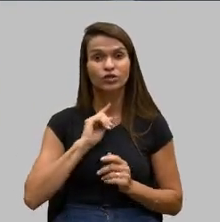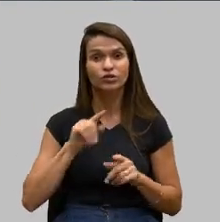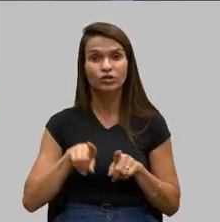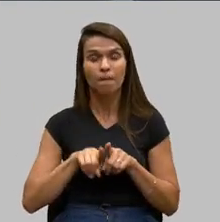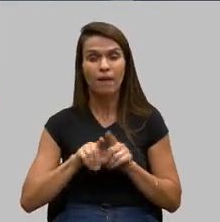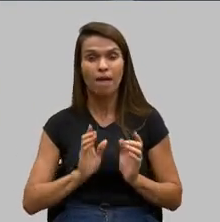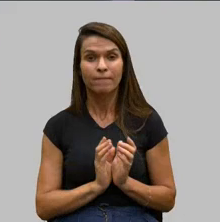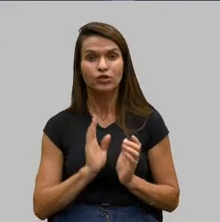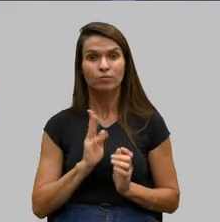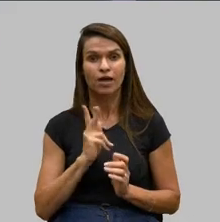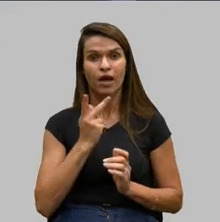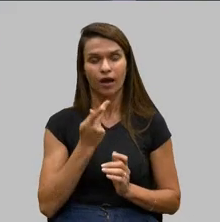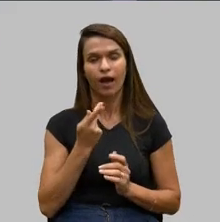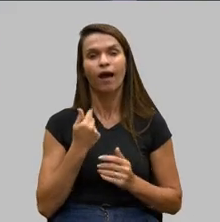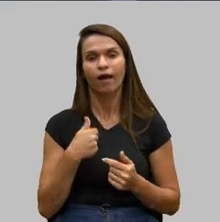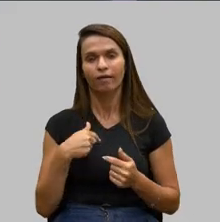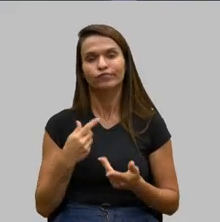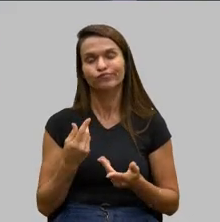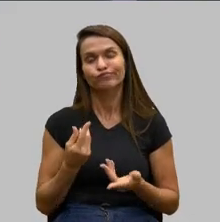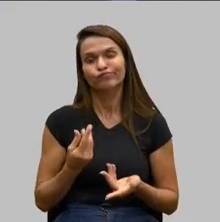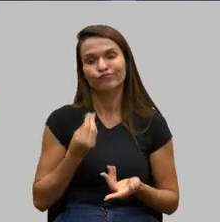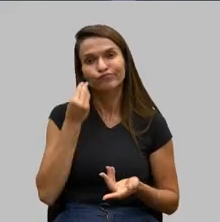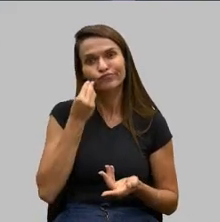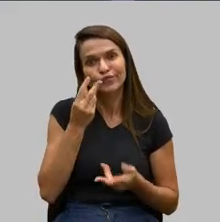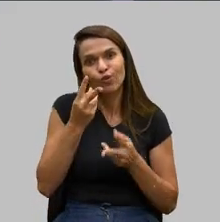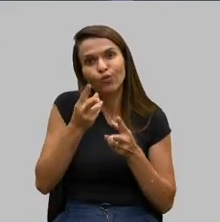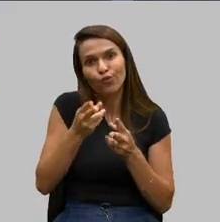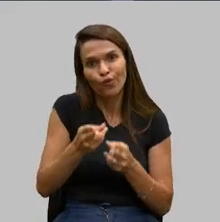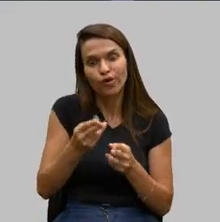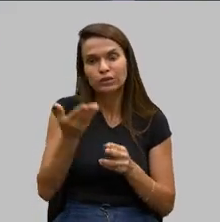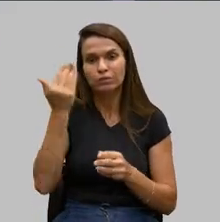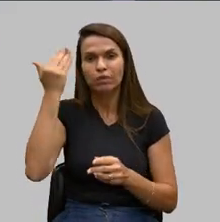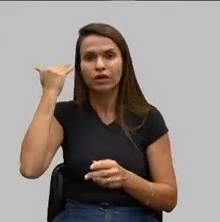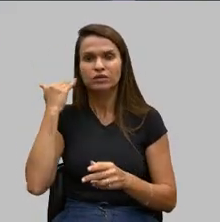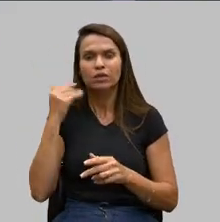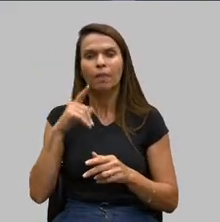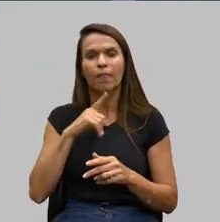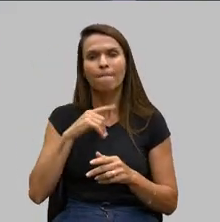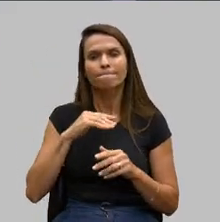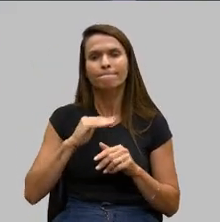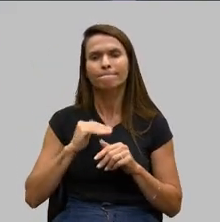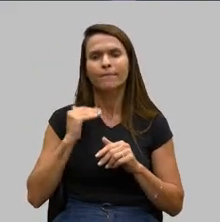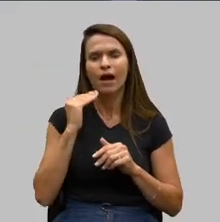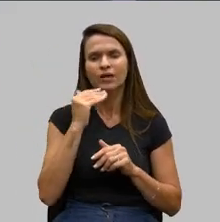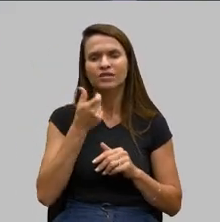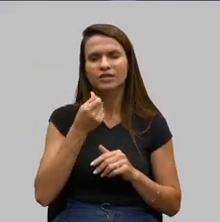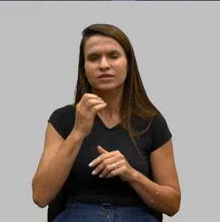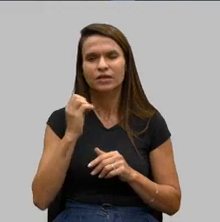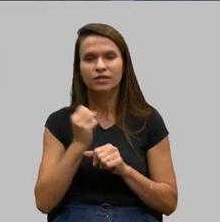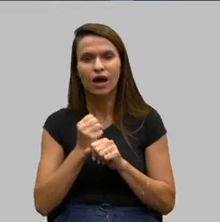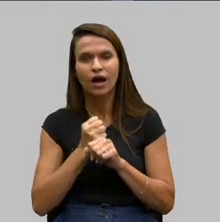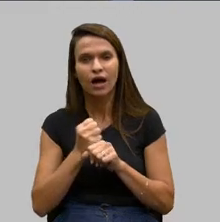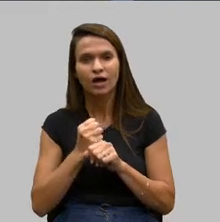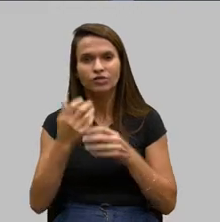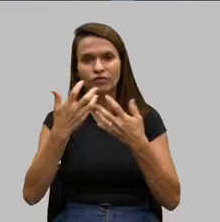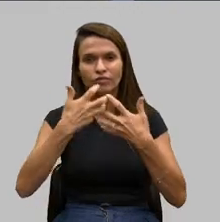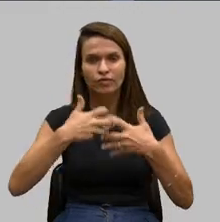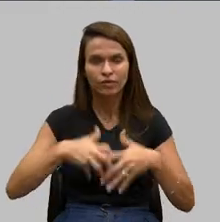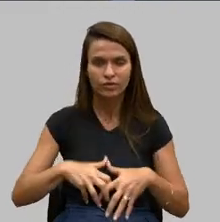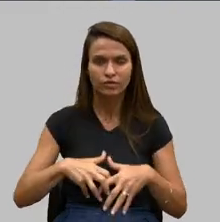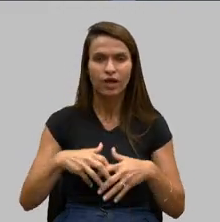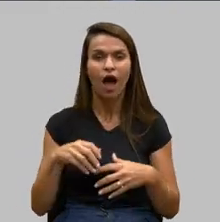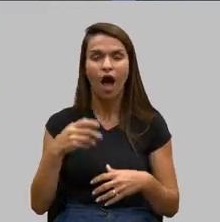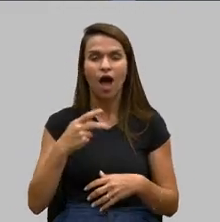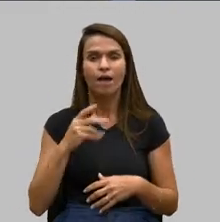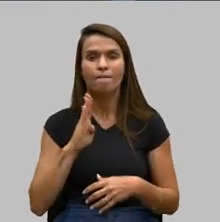em realidade diferente se no passado nós temos aí mais de 60 anos de funcionamento de fundação em Belo